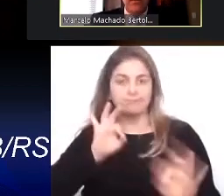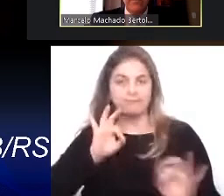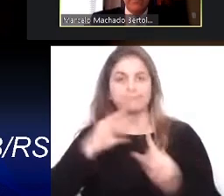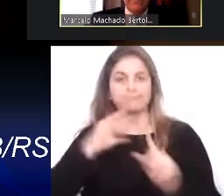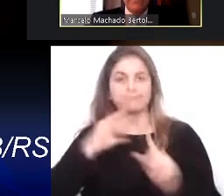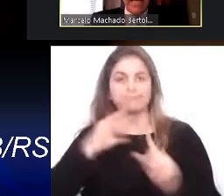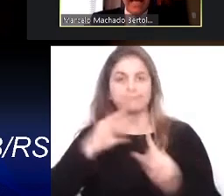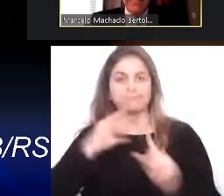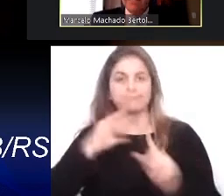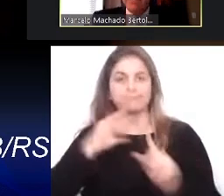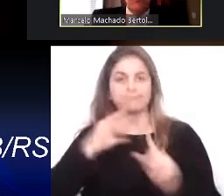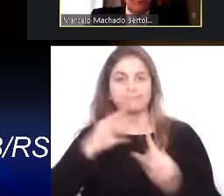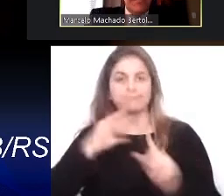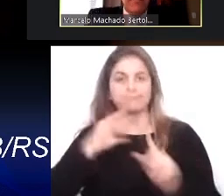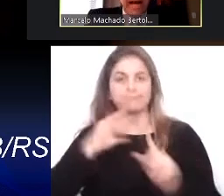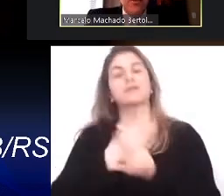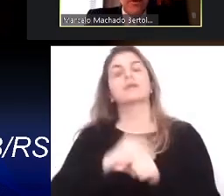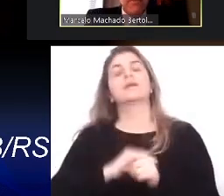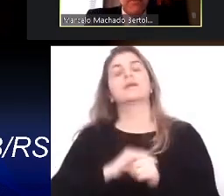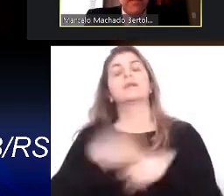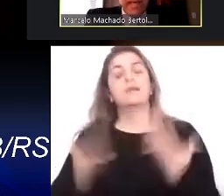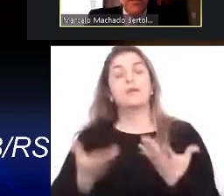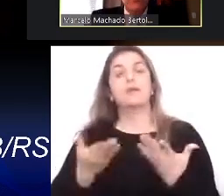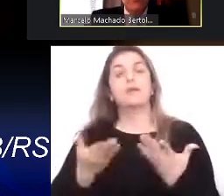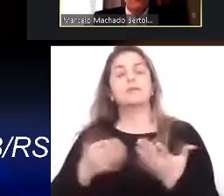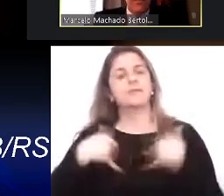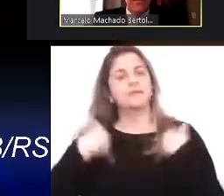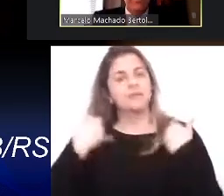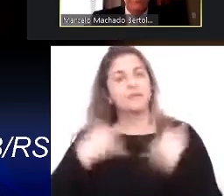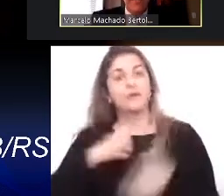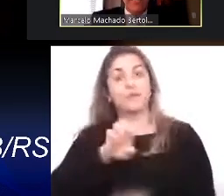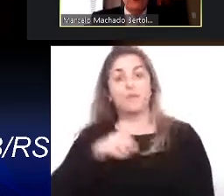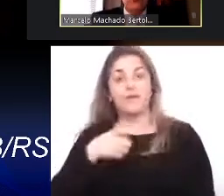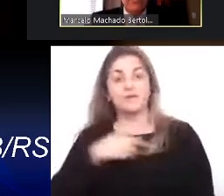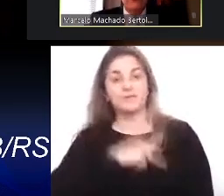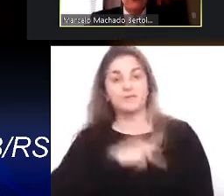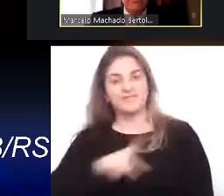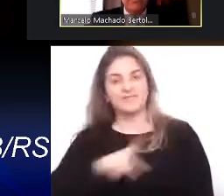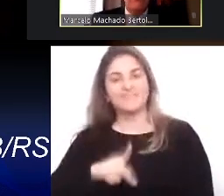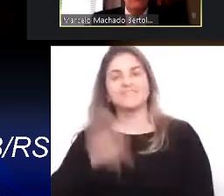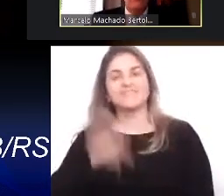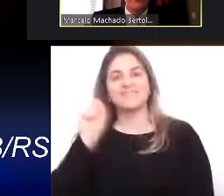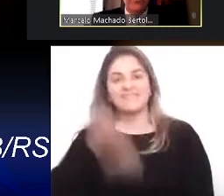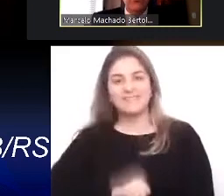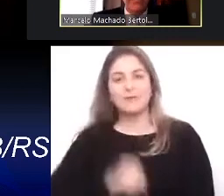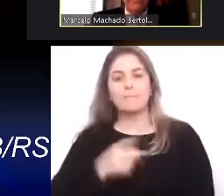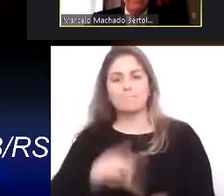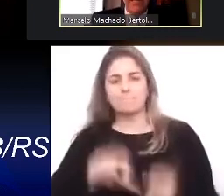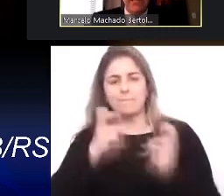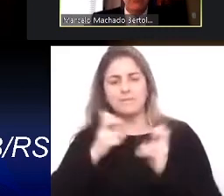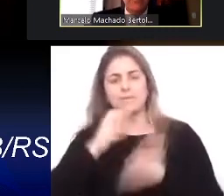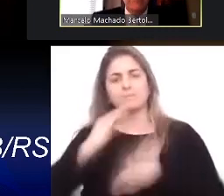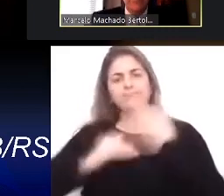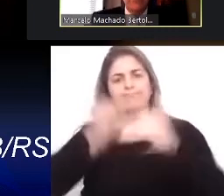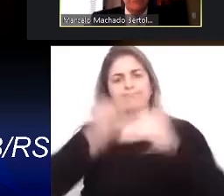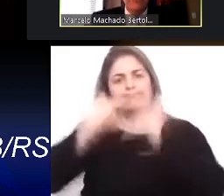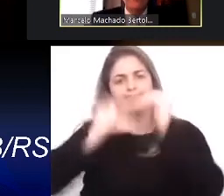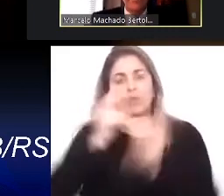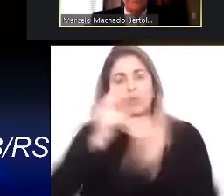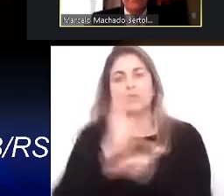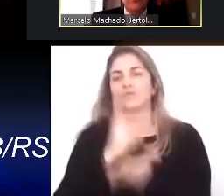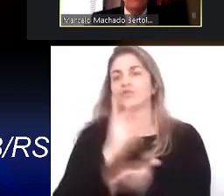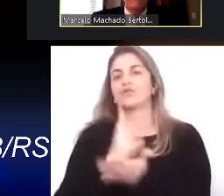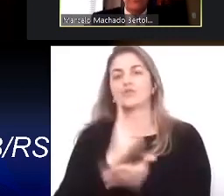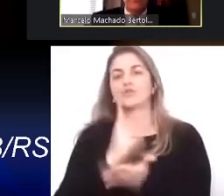orgulho e nada tranquiliza mais um ex-presidente do que ver a sua instituição evoluindo, crescendo, e